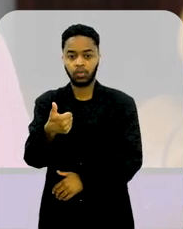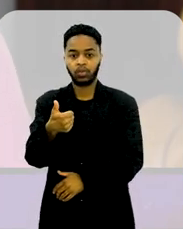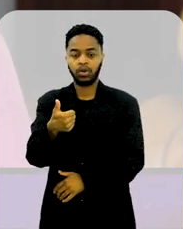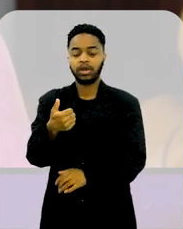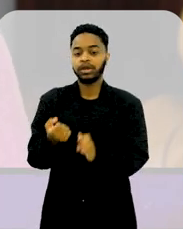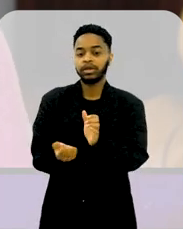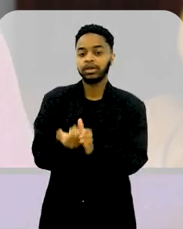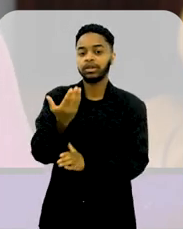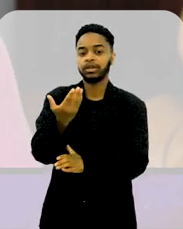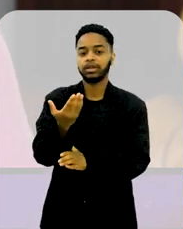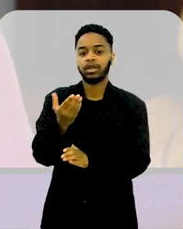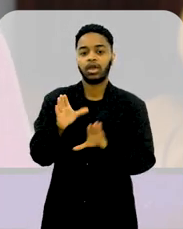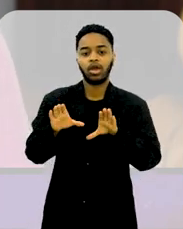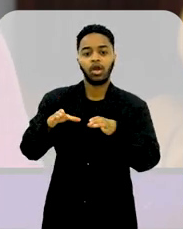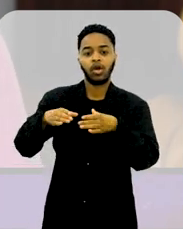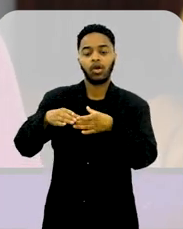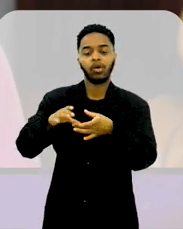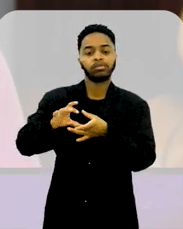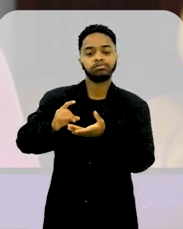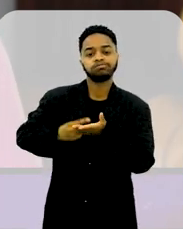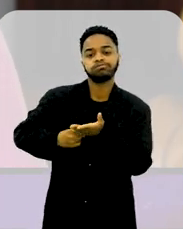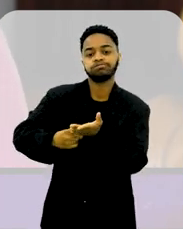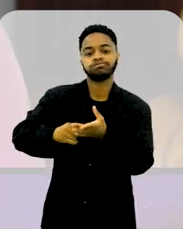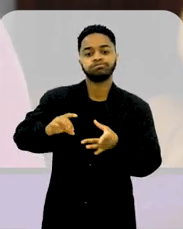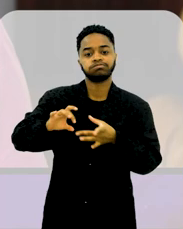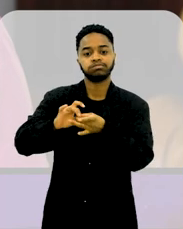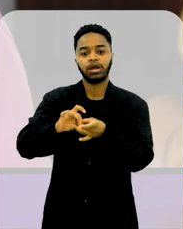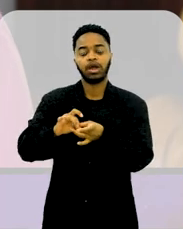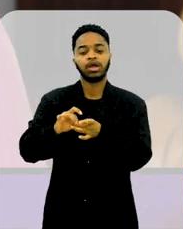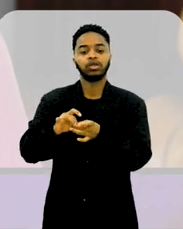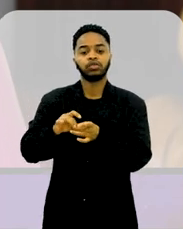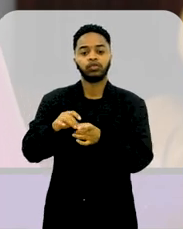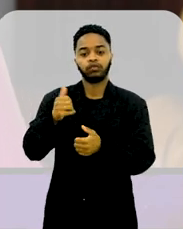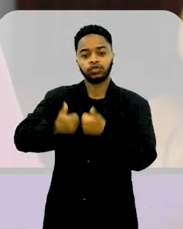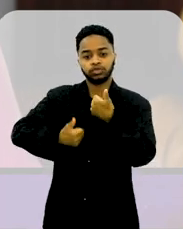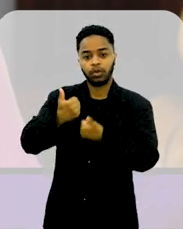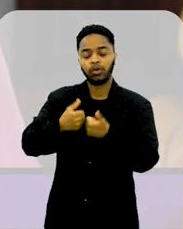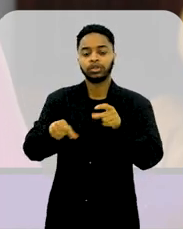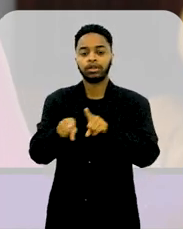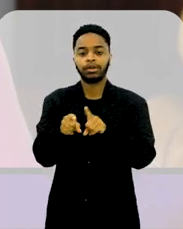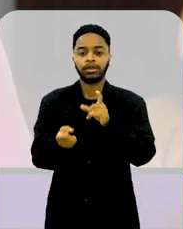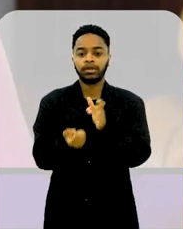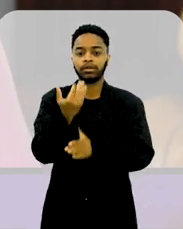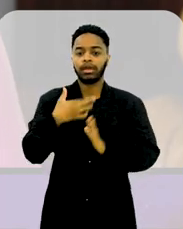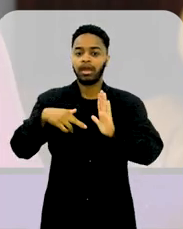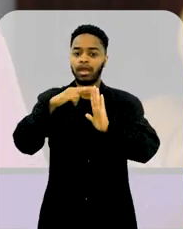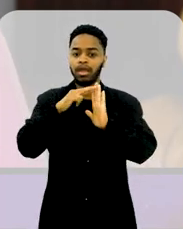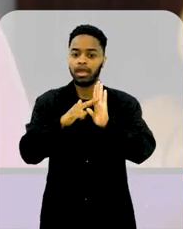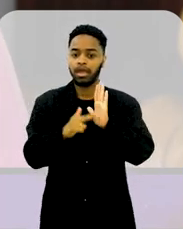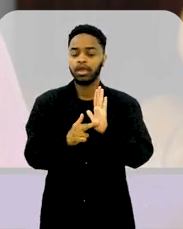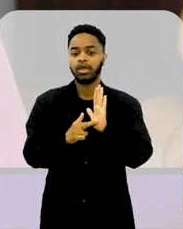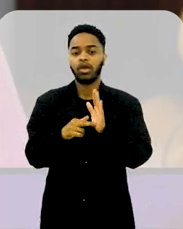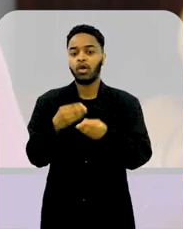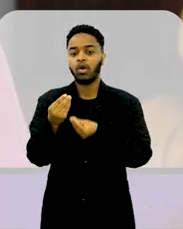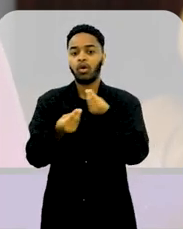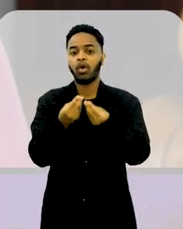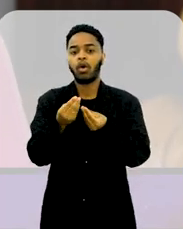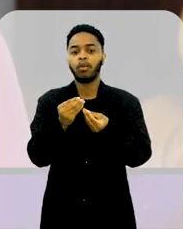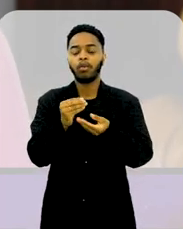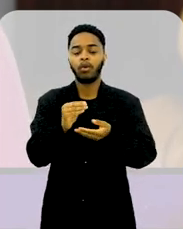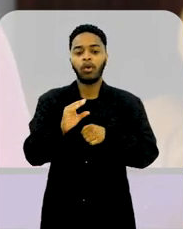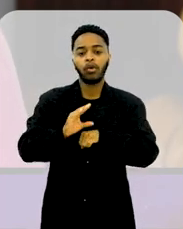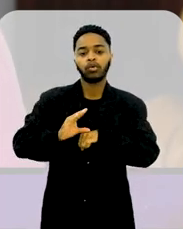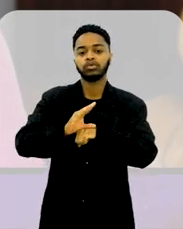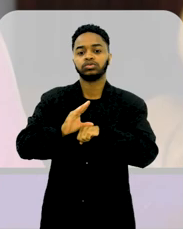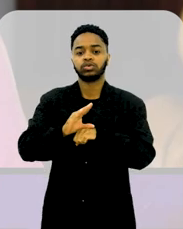ela institui a sociedade anônima do futebol e dispõe também sobre as normas de Constituição governança